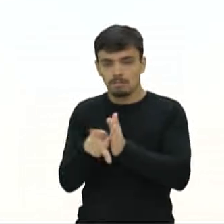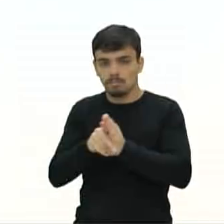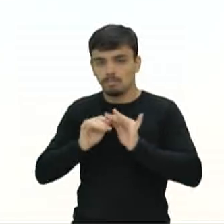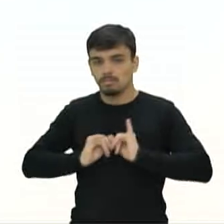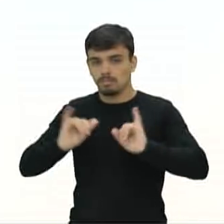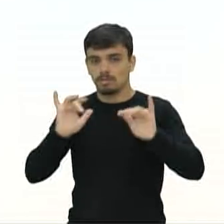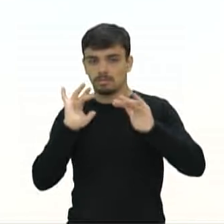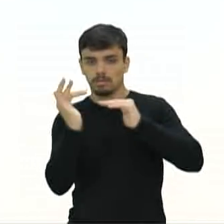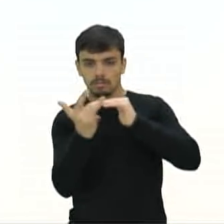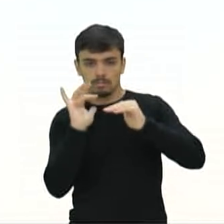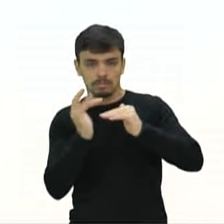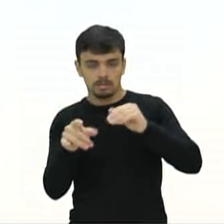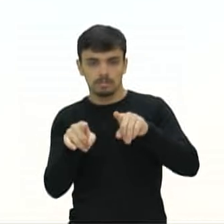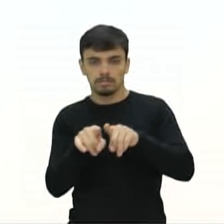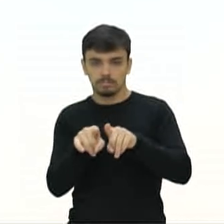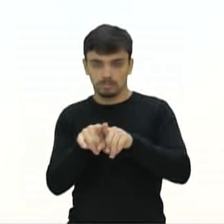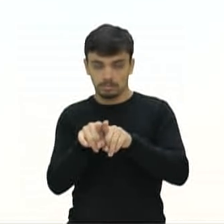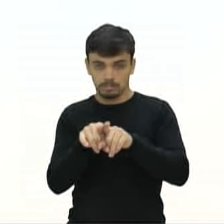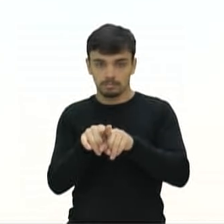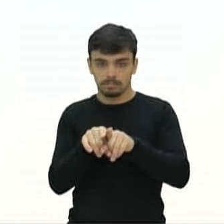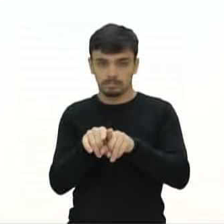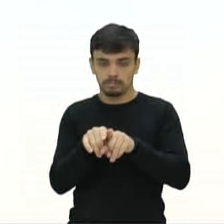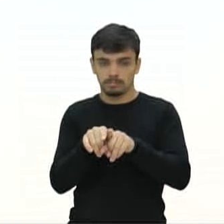em redes sociais.